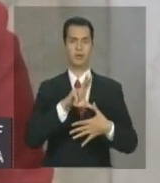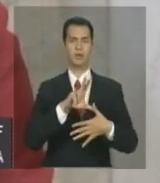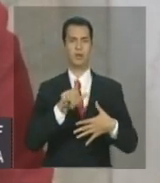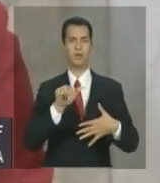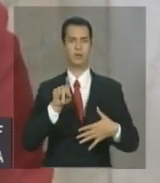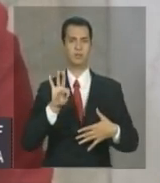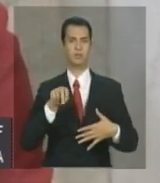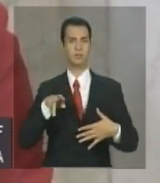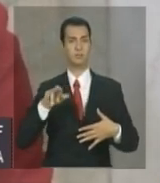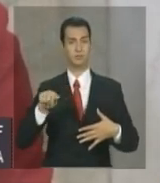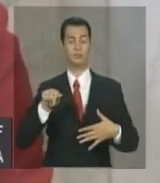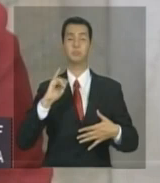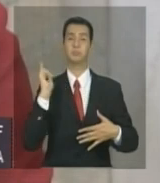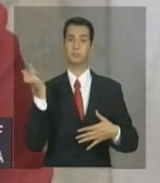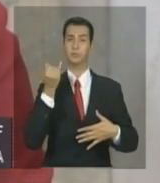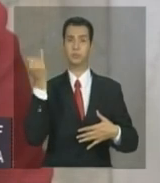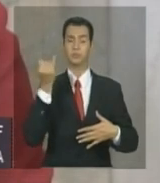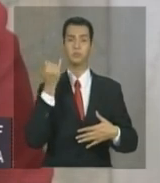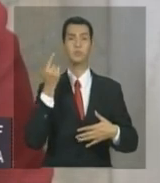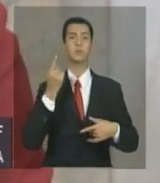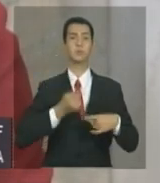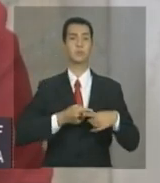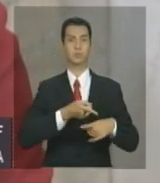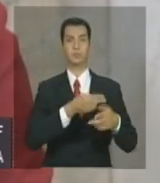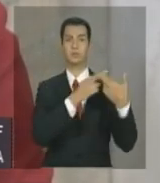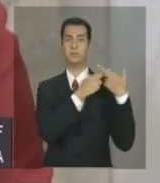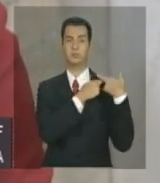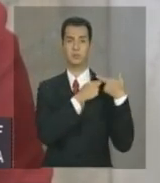nesse processo de combate